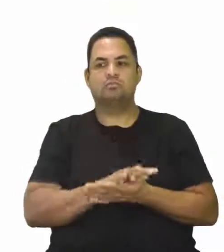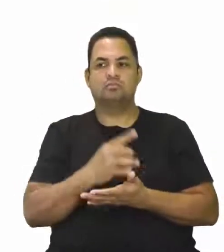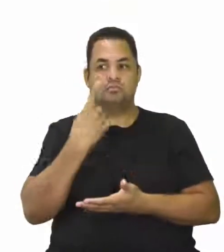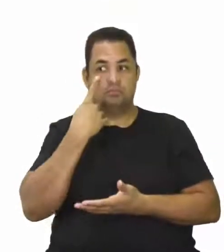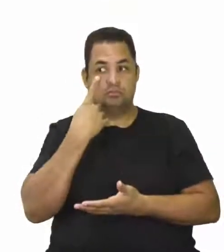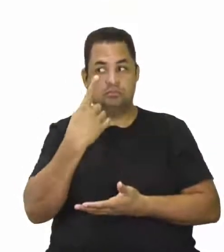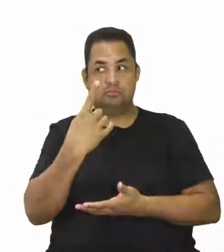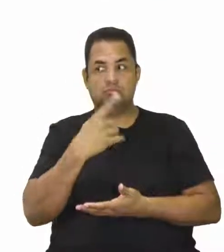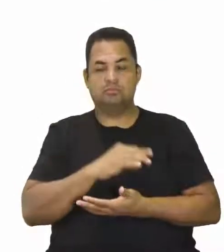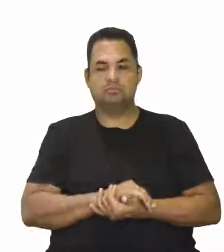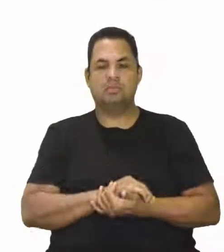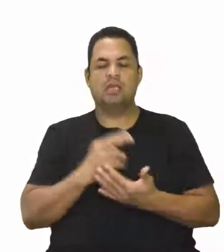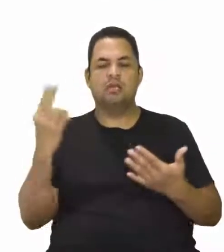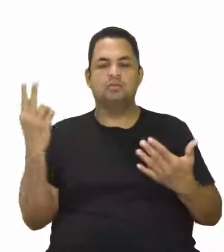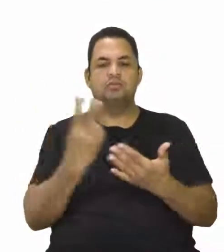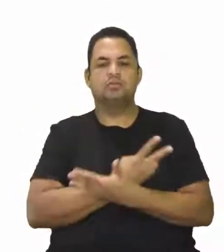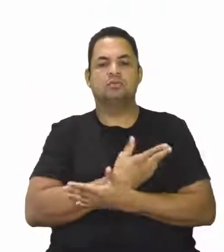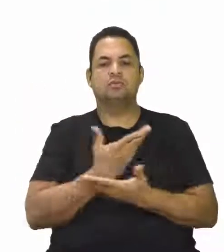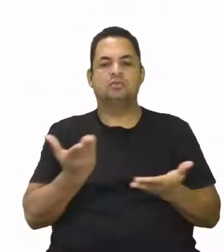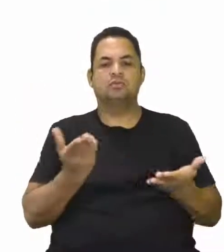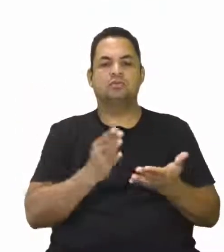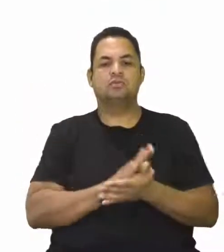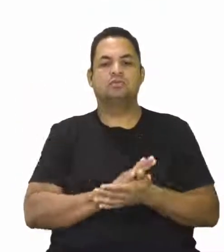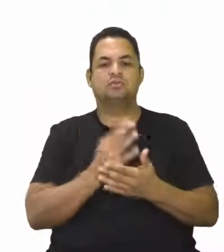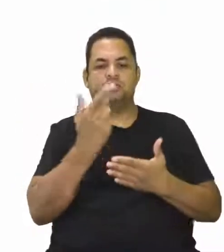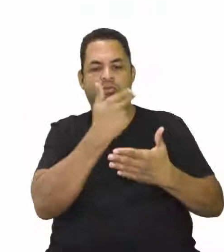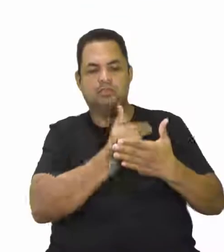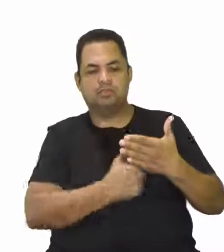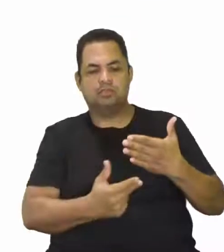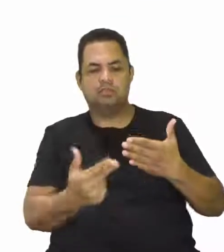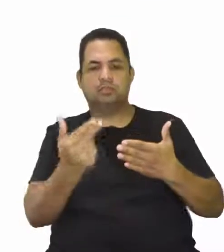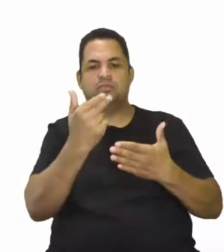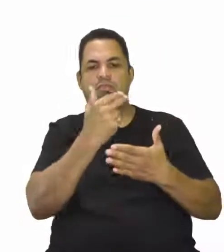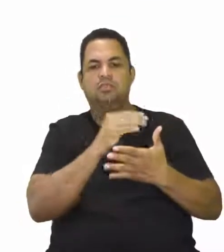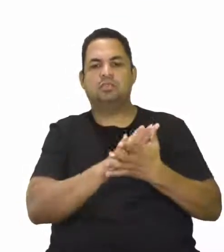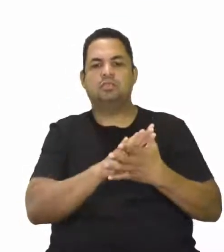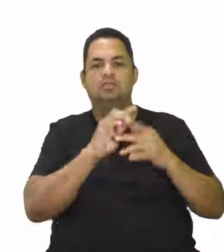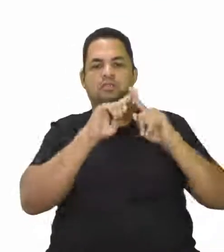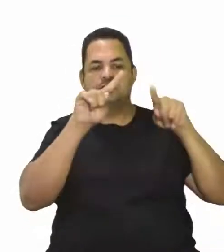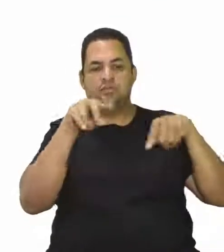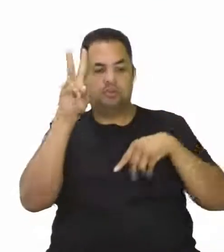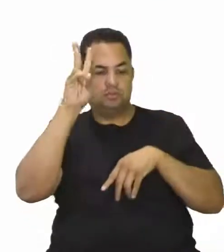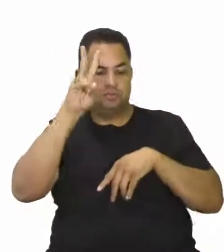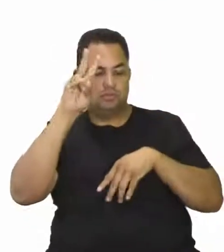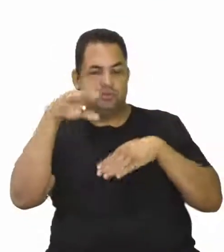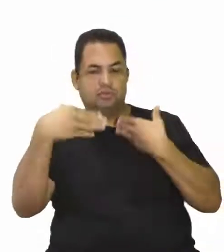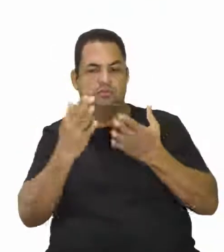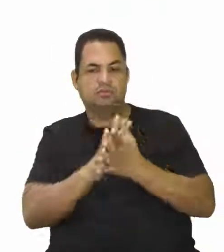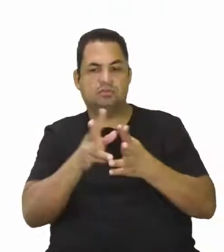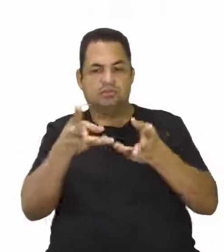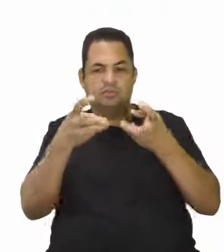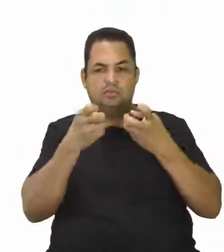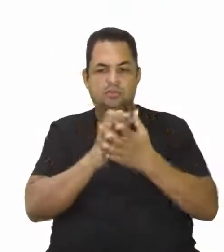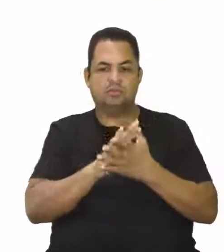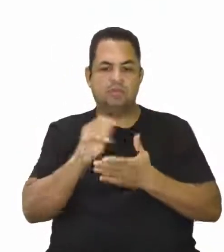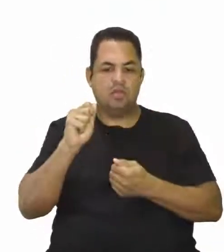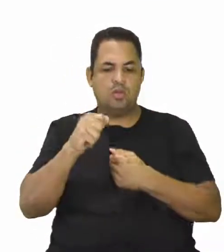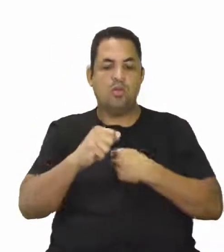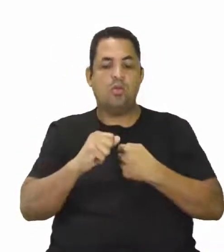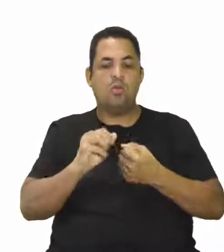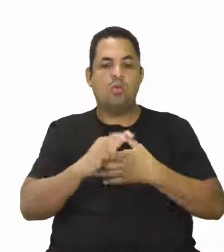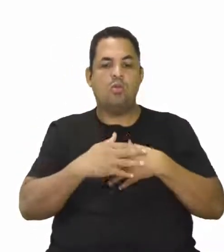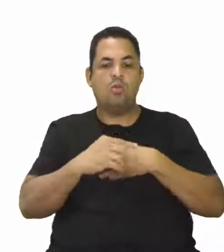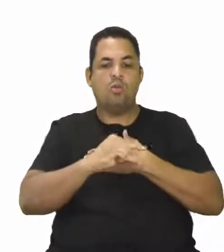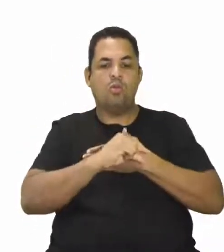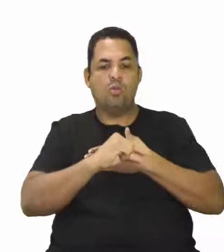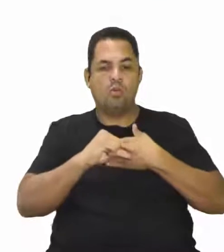ver ali situações que envolvem charges ou tirinhas, vocês vão perceber que o autor da charge, o autor